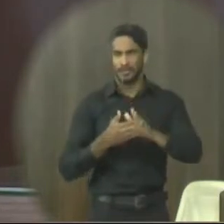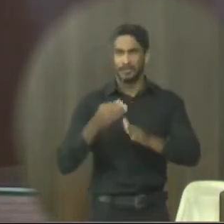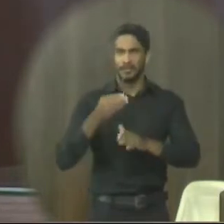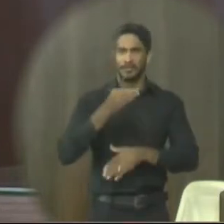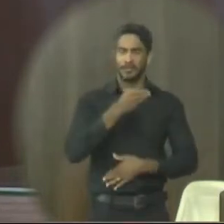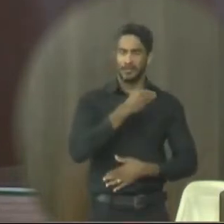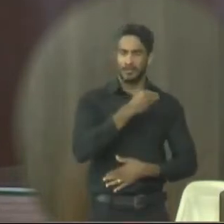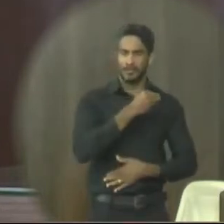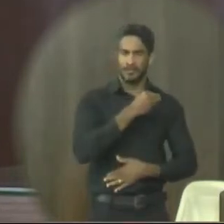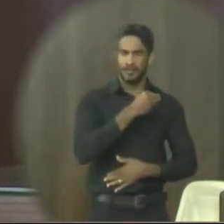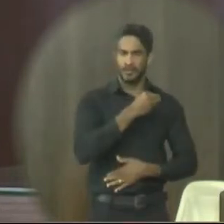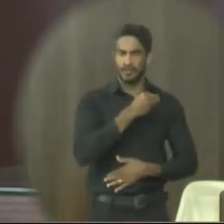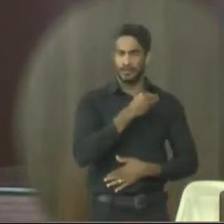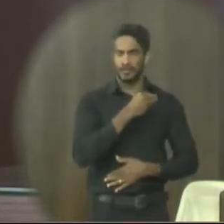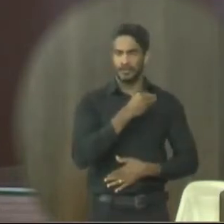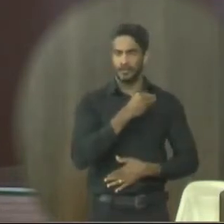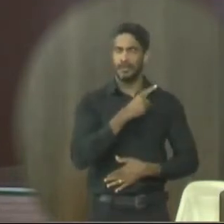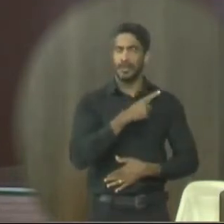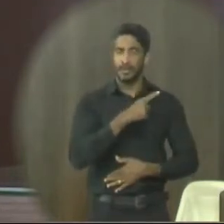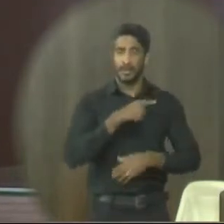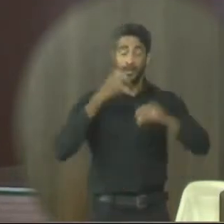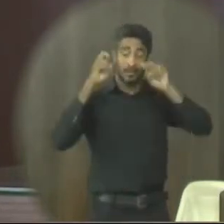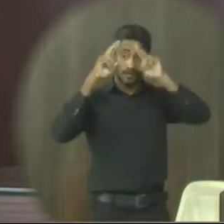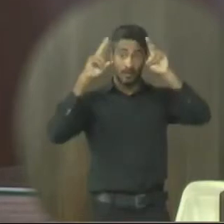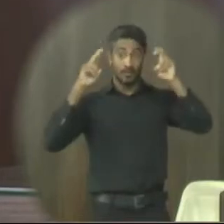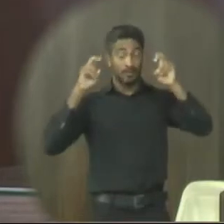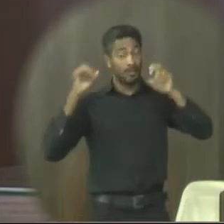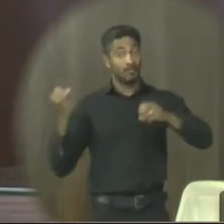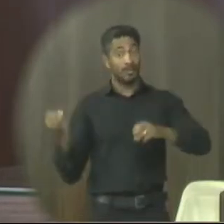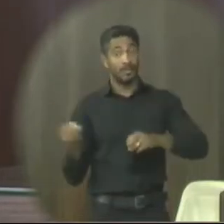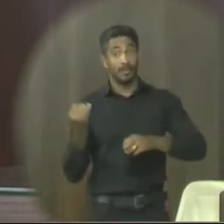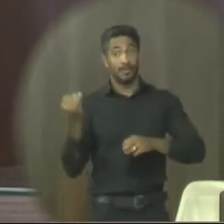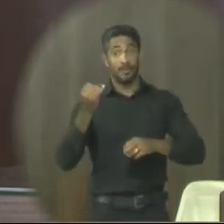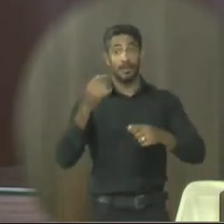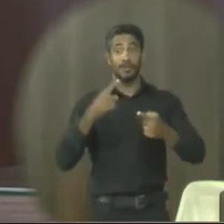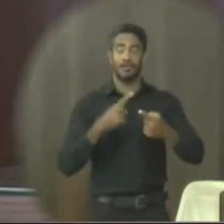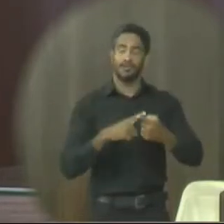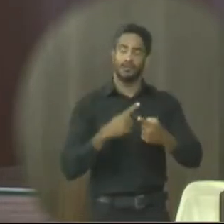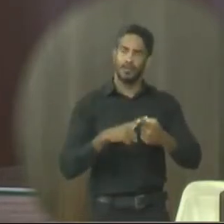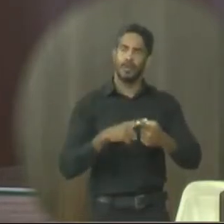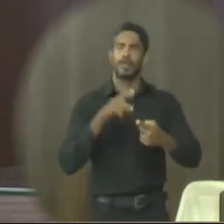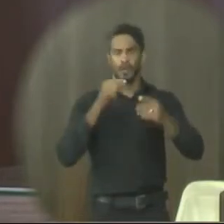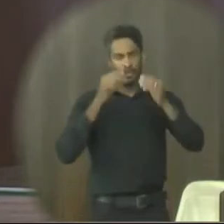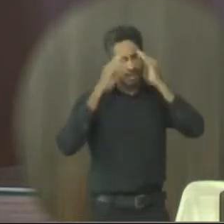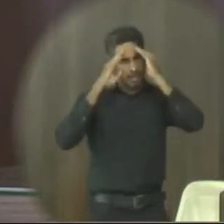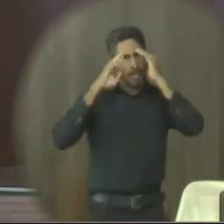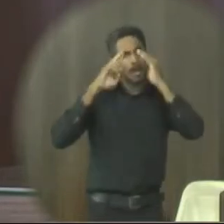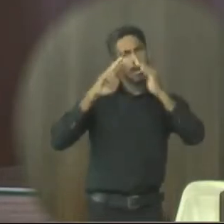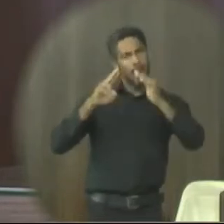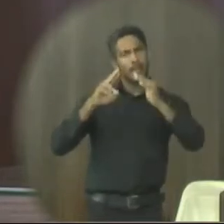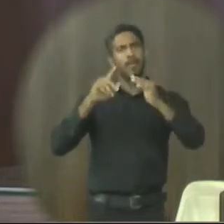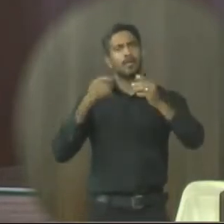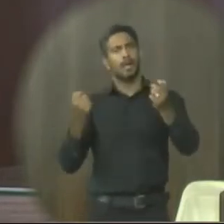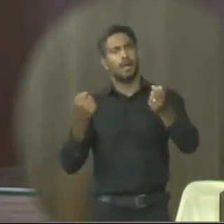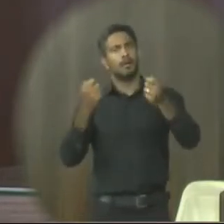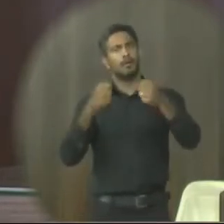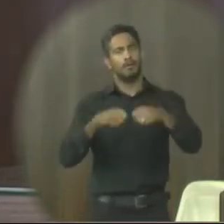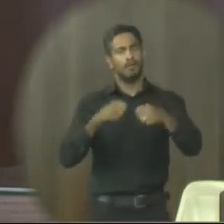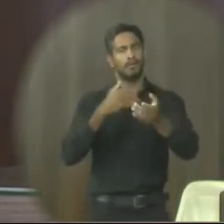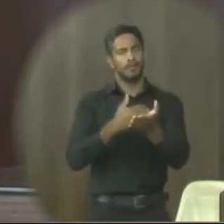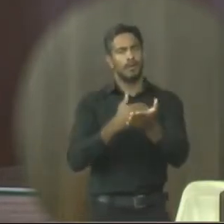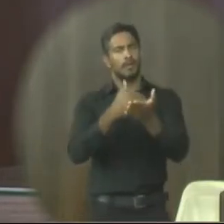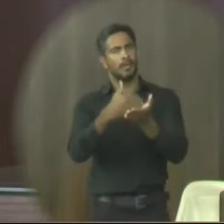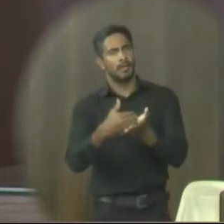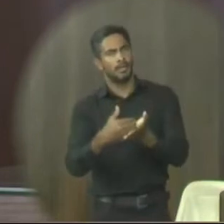exame seja-se um tema relevante. Claro, essa é a regra de fixação da competência para